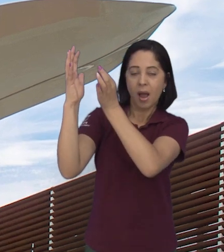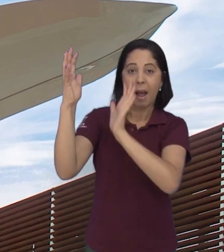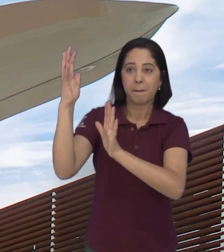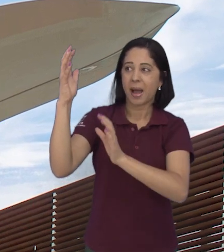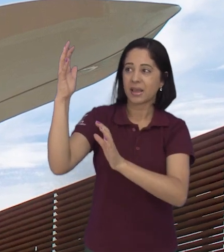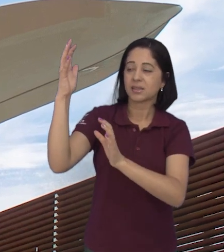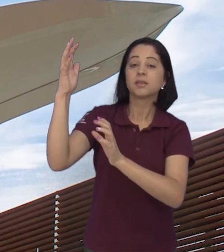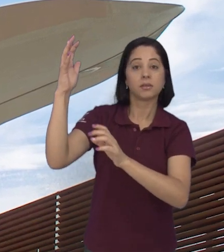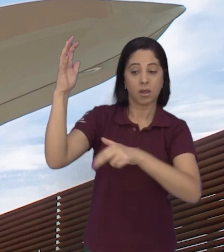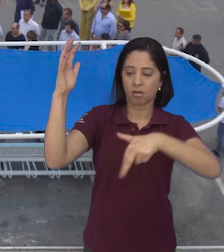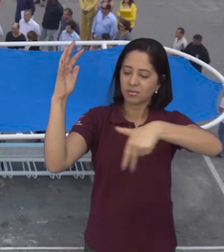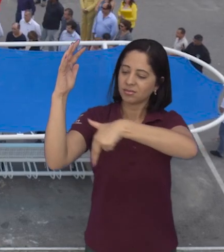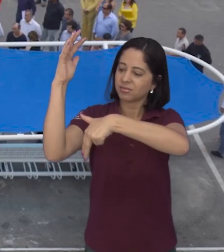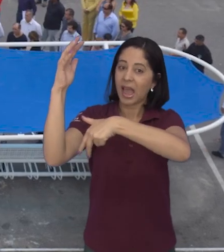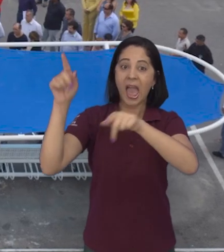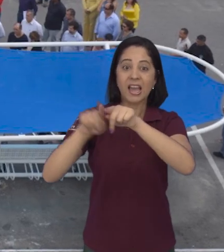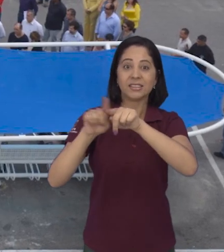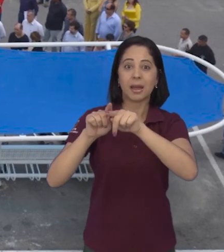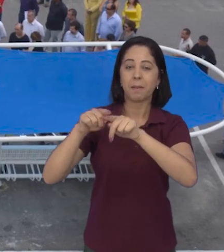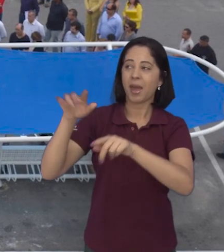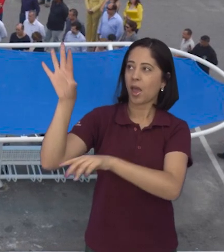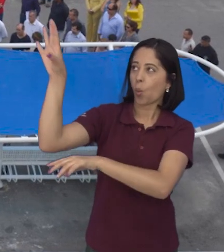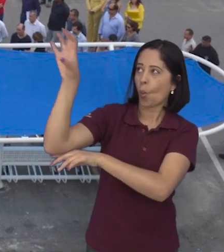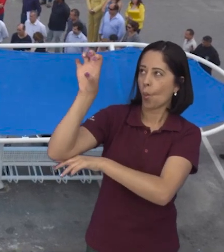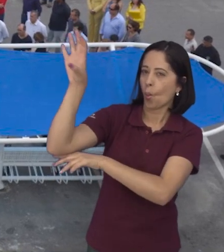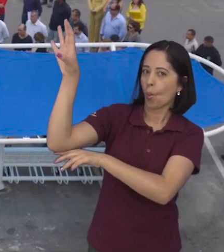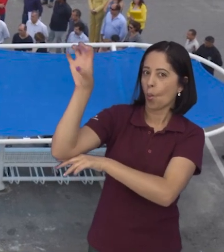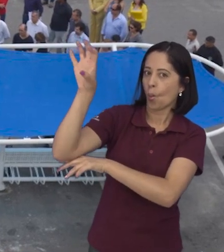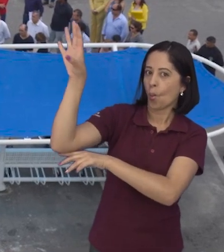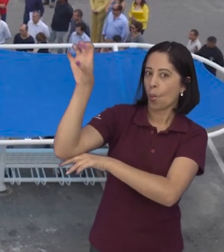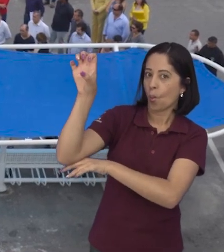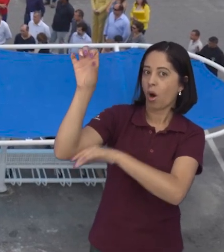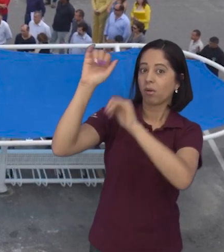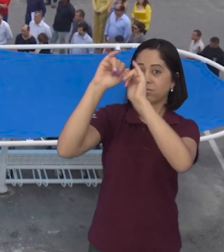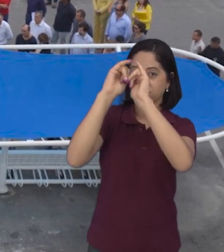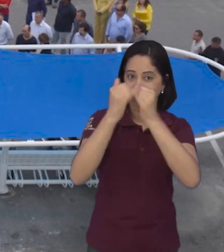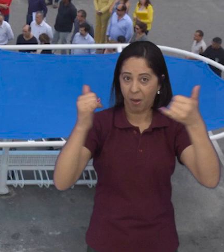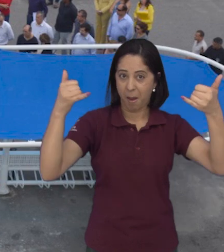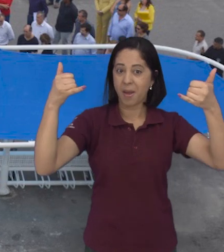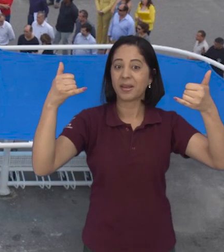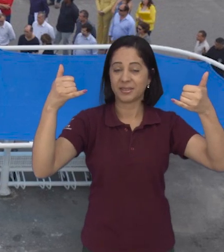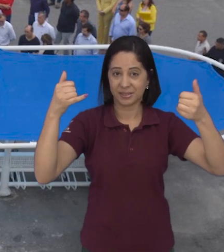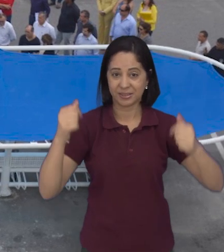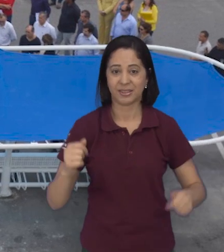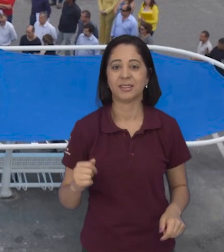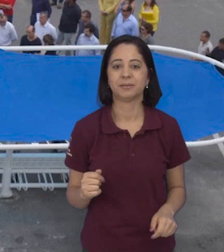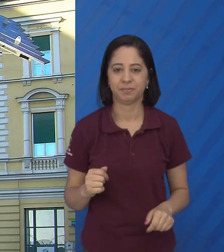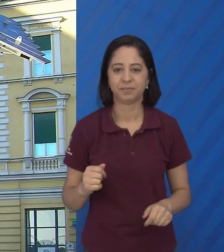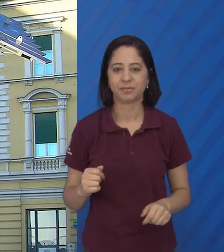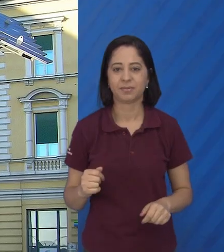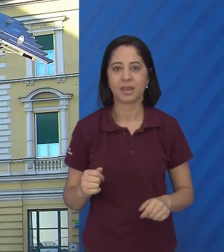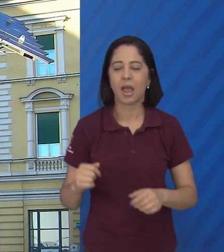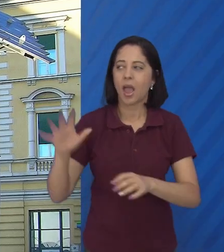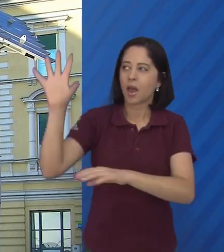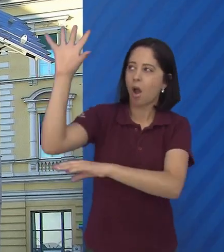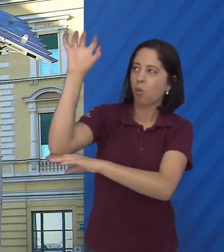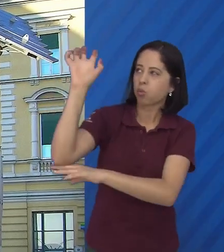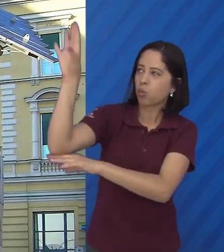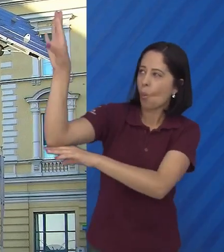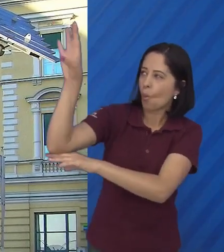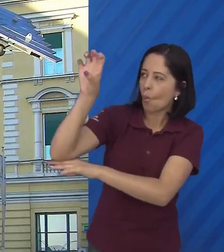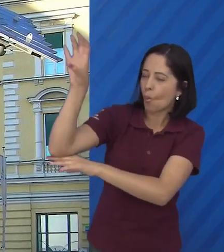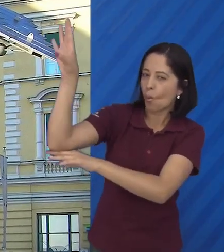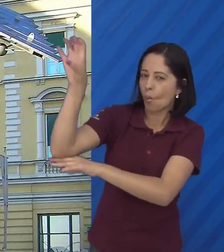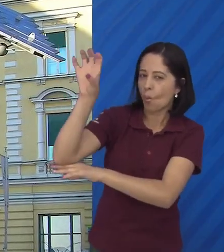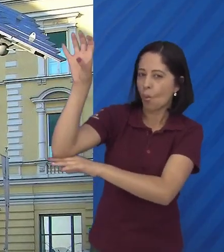de oferecerem sombra, possuem painéis fotovoltaicos na parte de cima da sua estrutura, para captar a